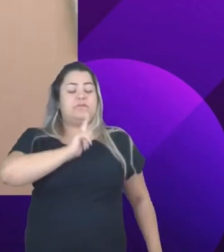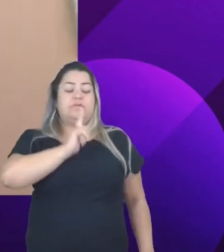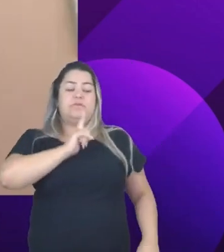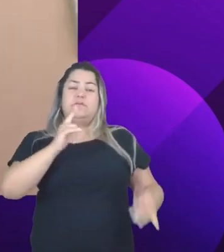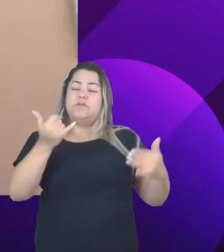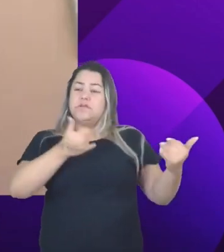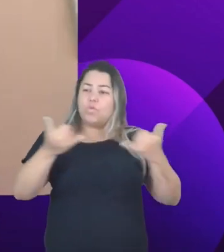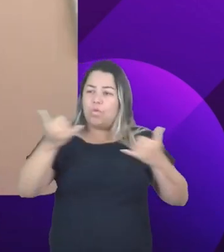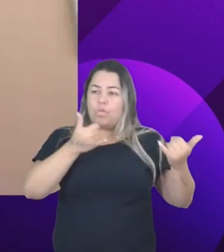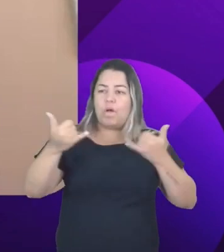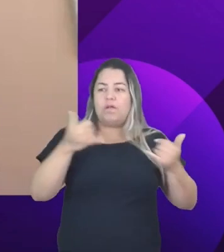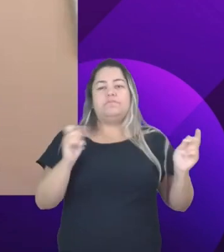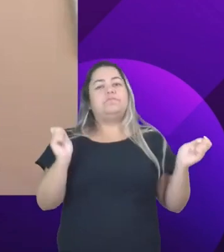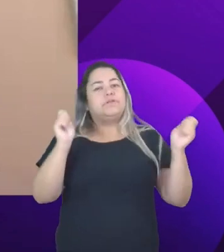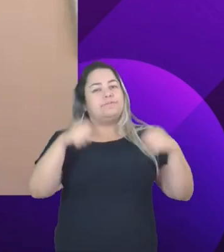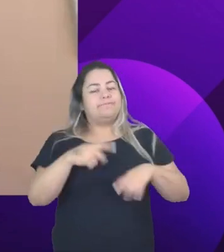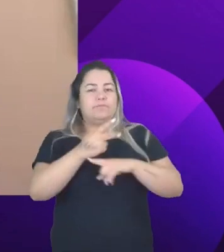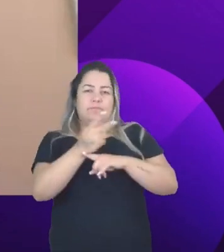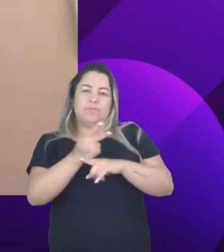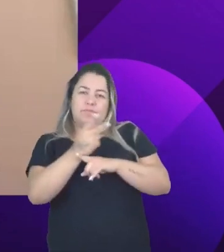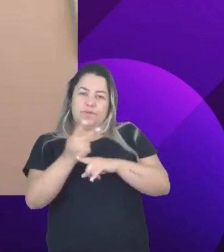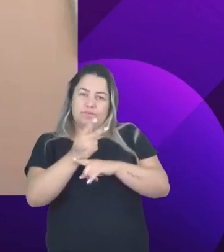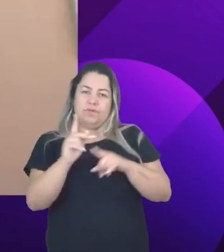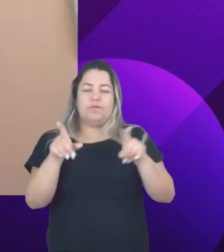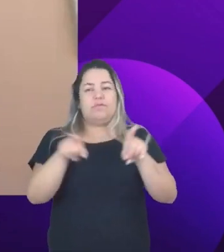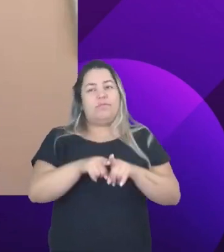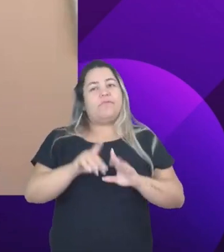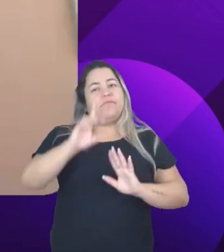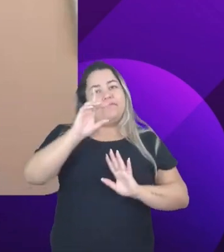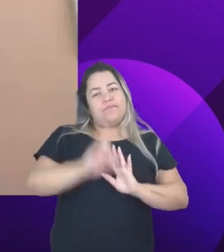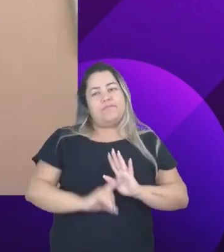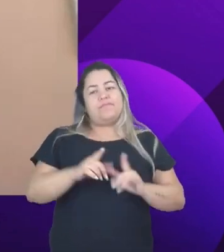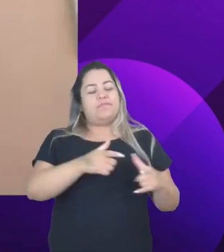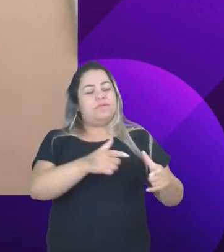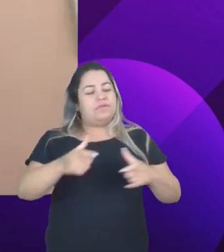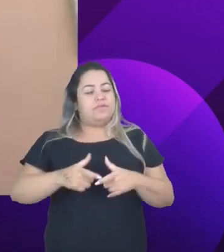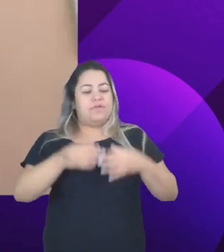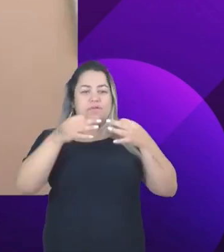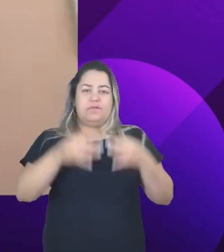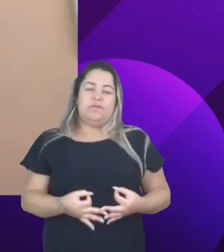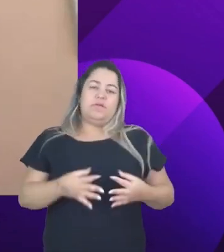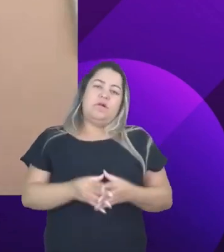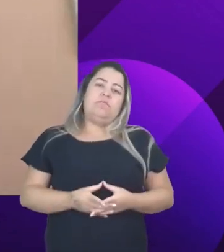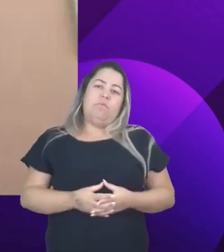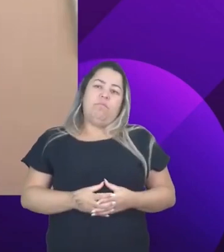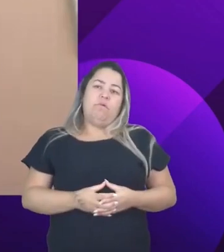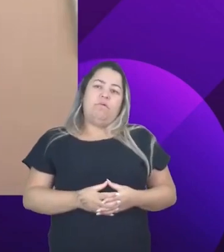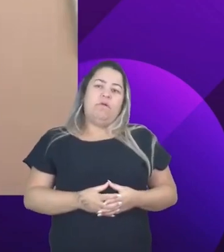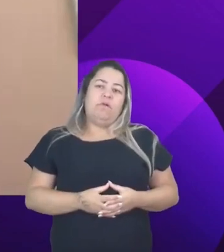informações precisas, que elas busquem esses direitos nos lugares corretos e